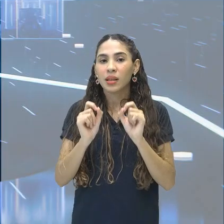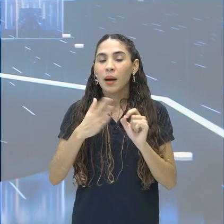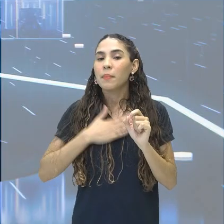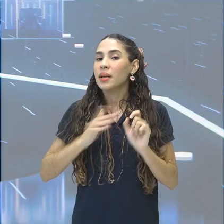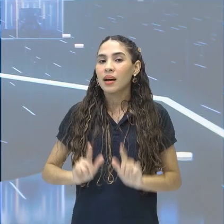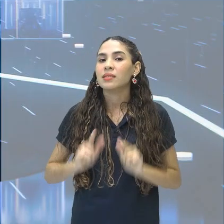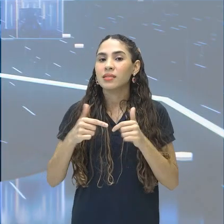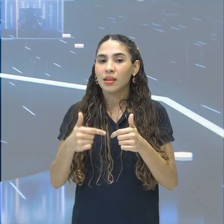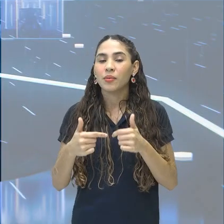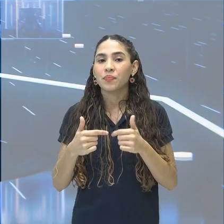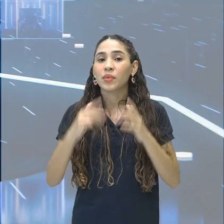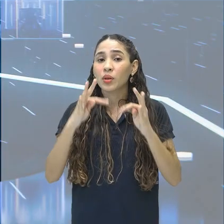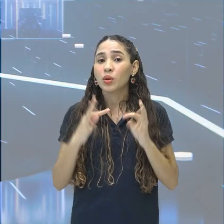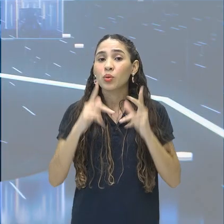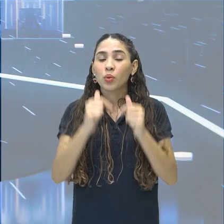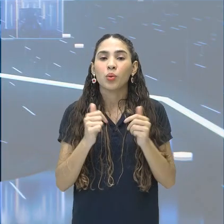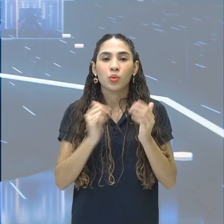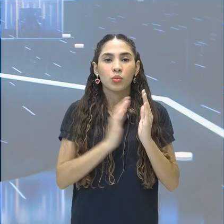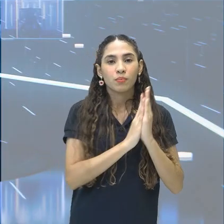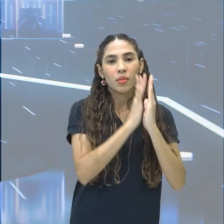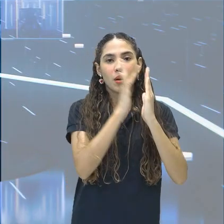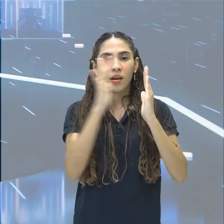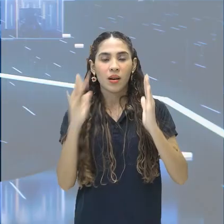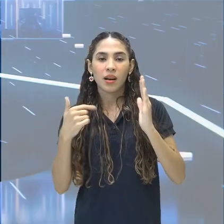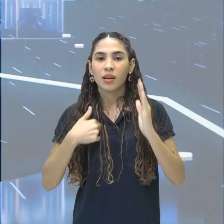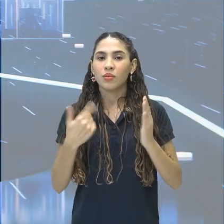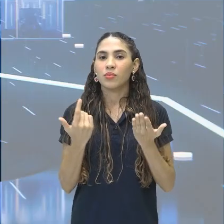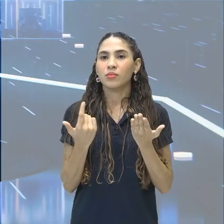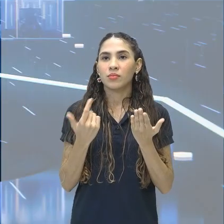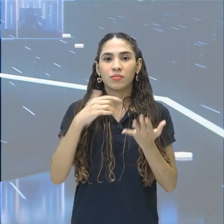minha ação? E todo esse processo que eu estou vendo aqui,